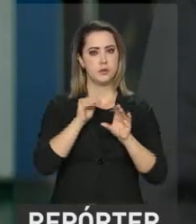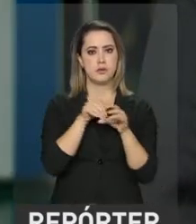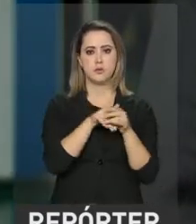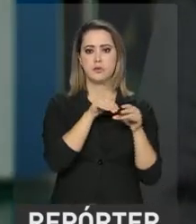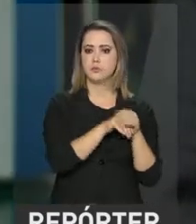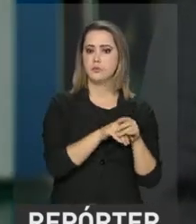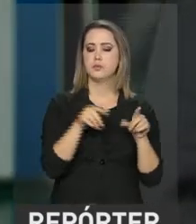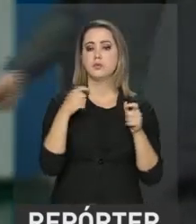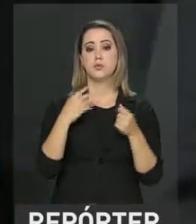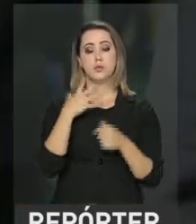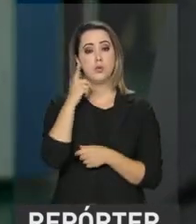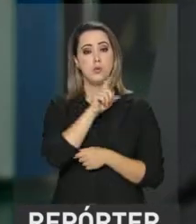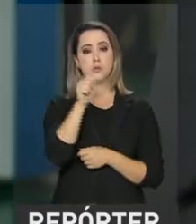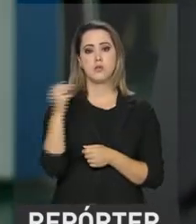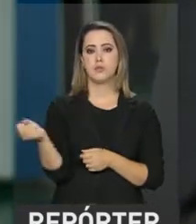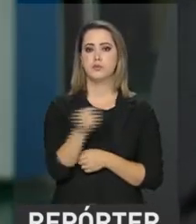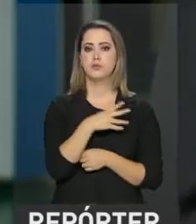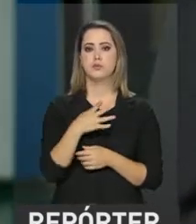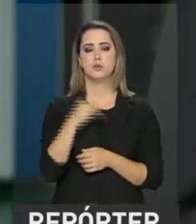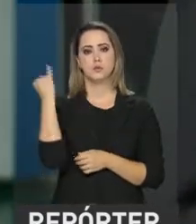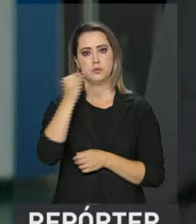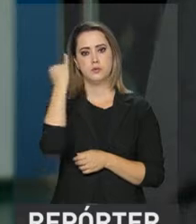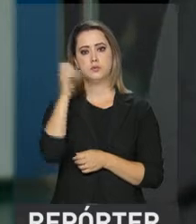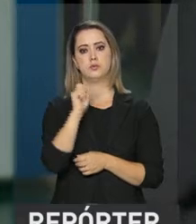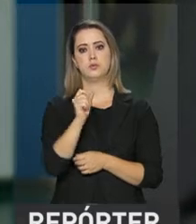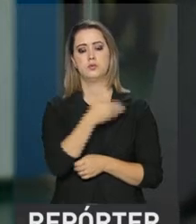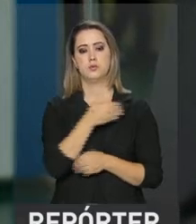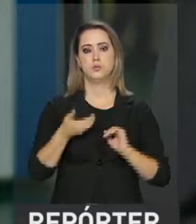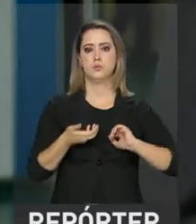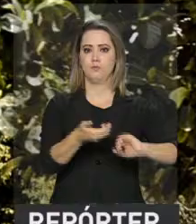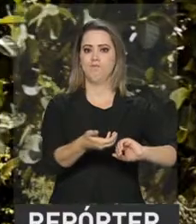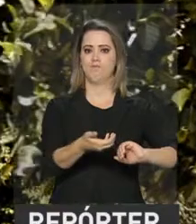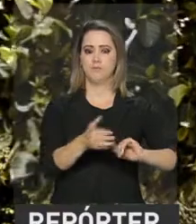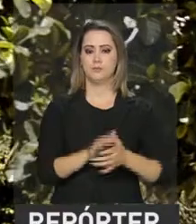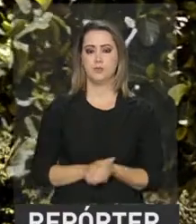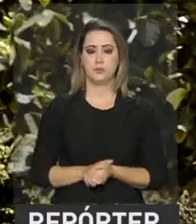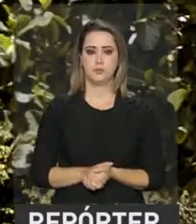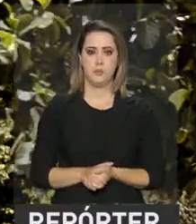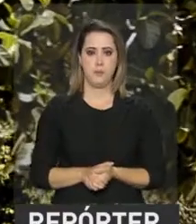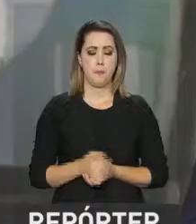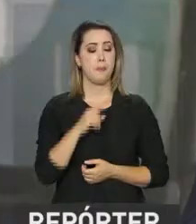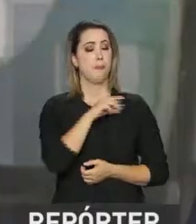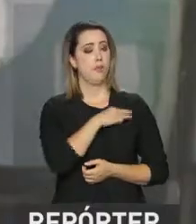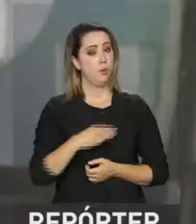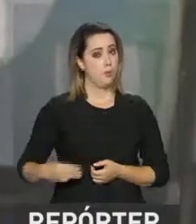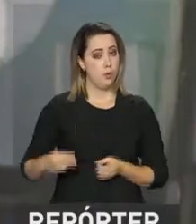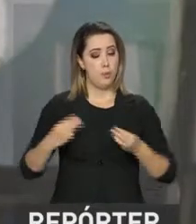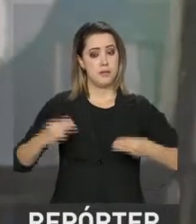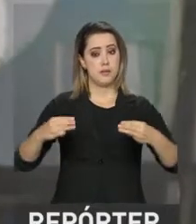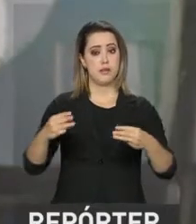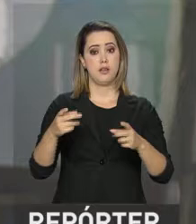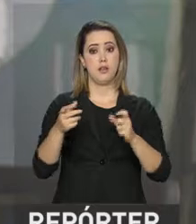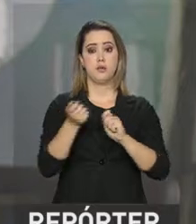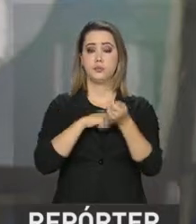orçamentárias ganham cada vez mais importância no congresso nacional para o ministério da fazenda o novo regime fiscal